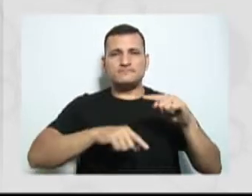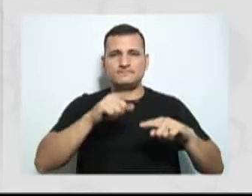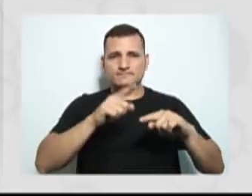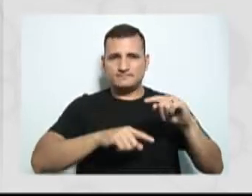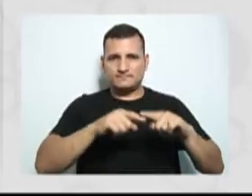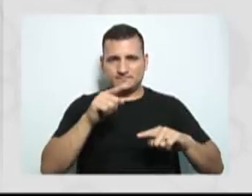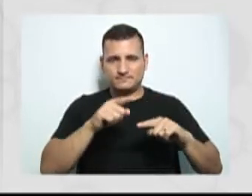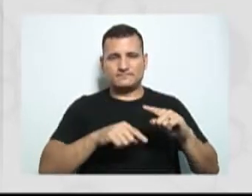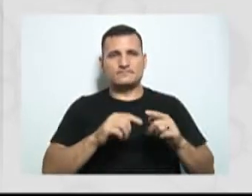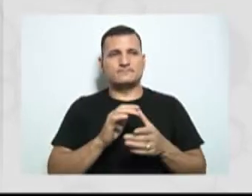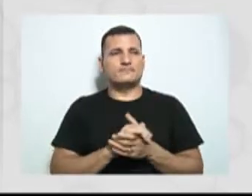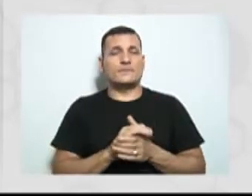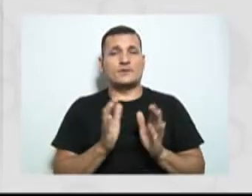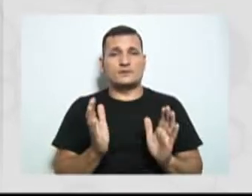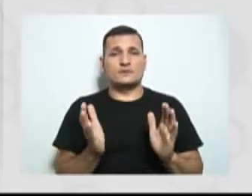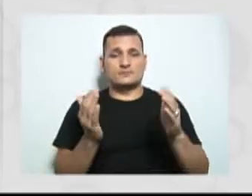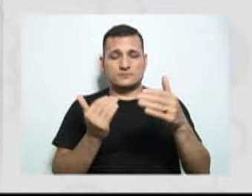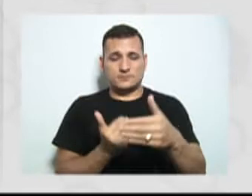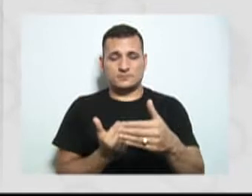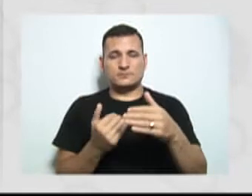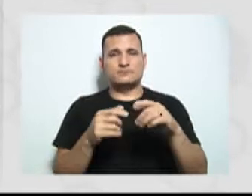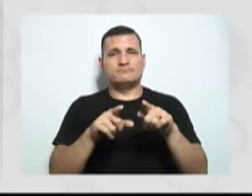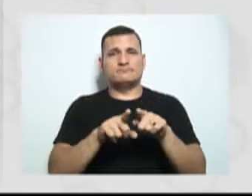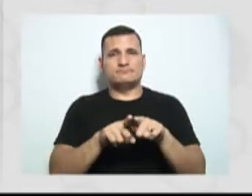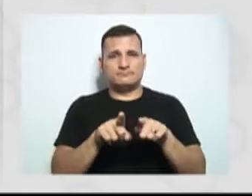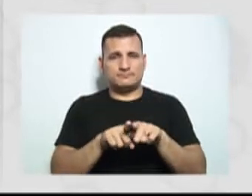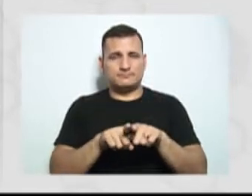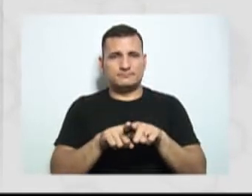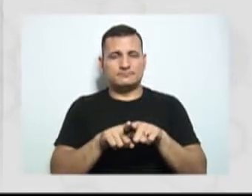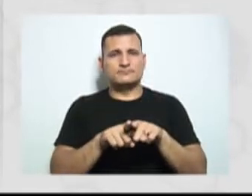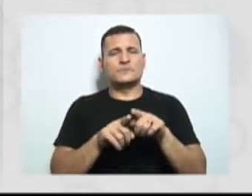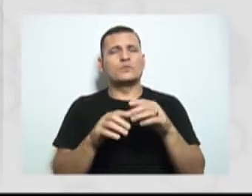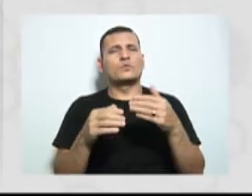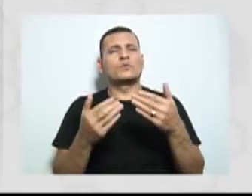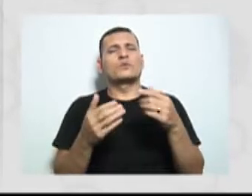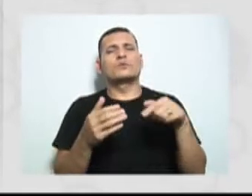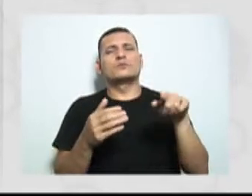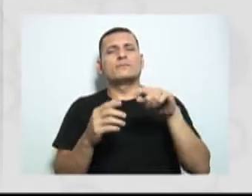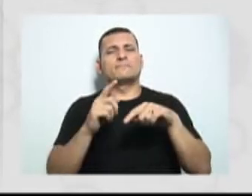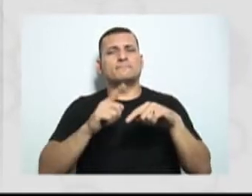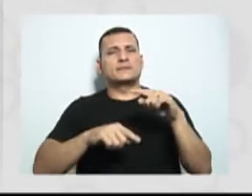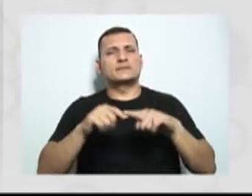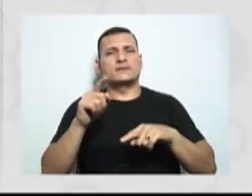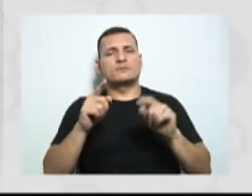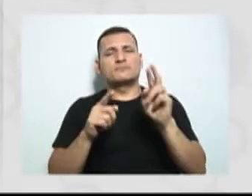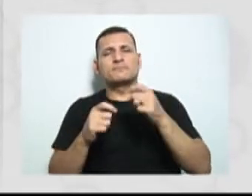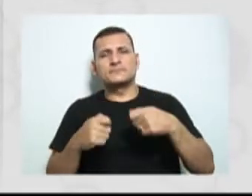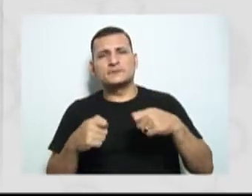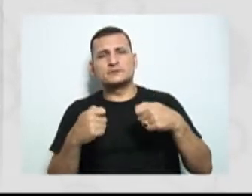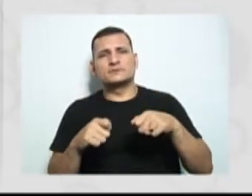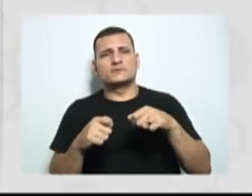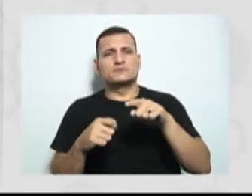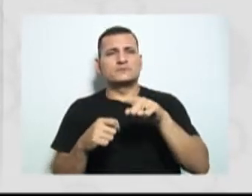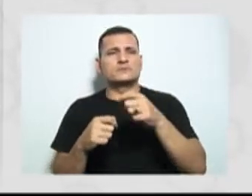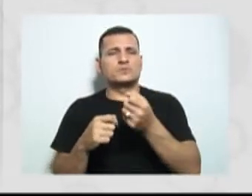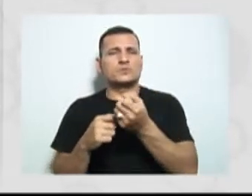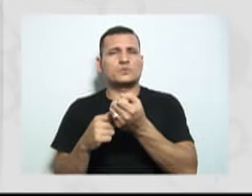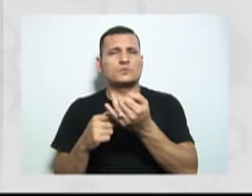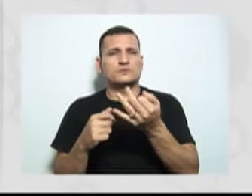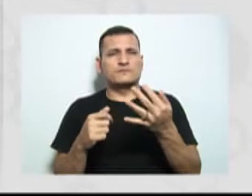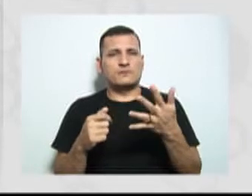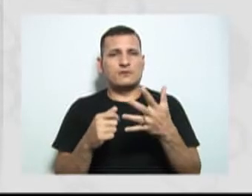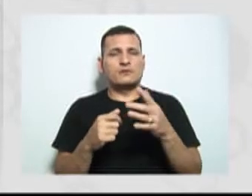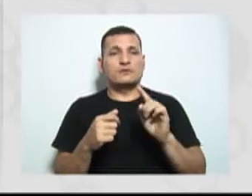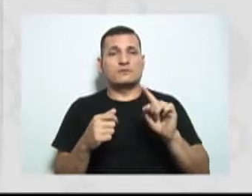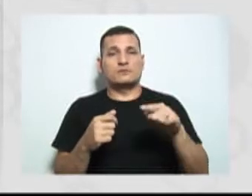as embalagens necessárias que o direto é o que você vai conseguir quantificar para